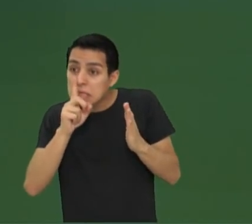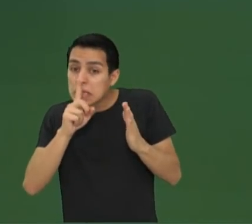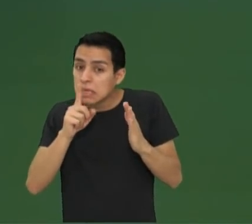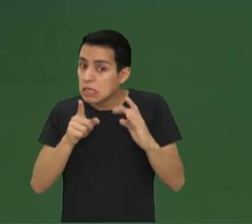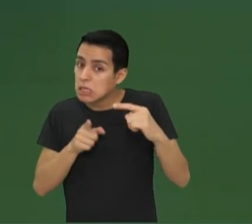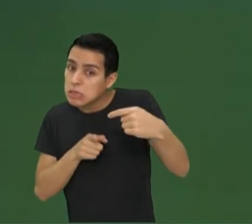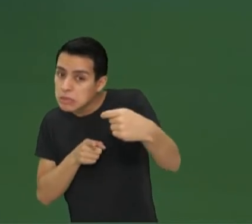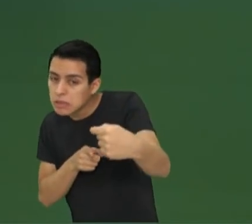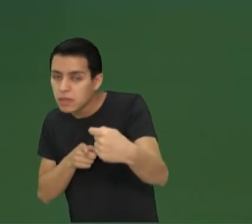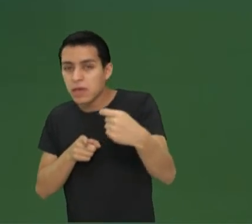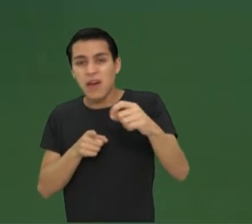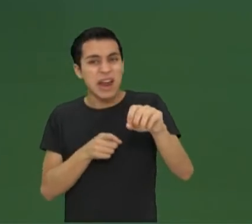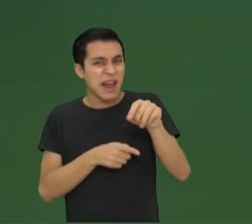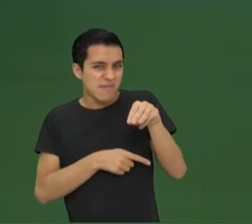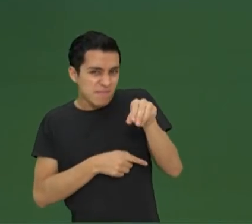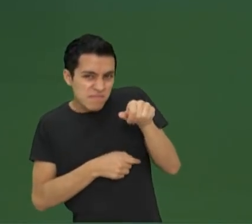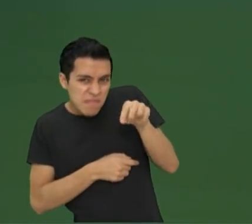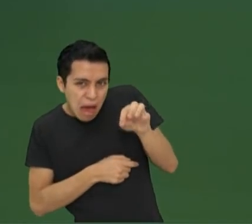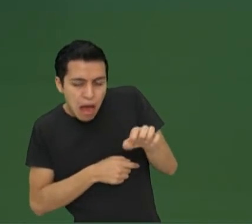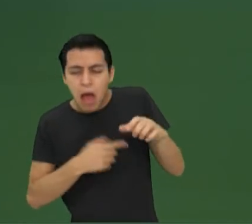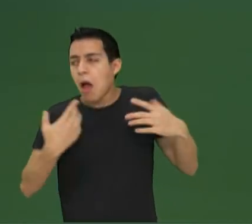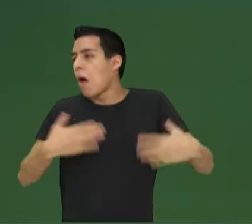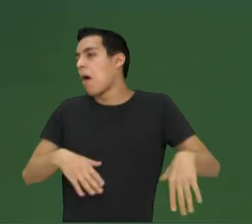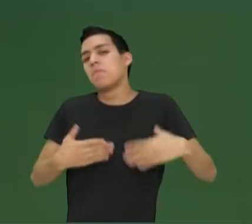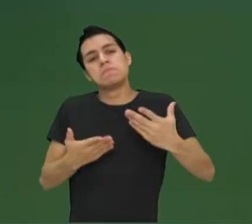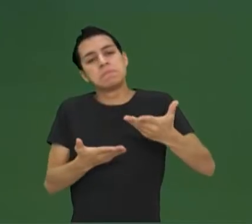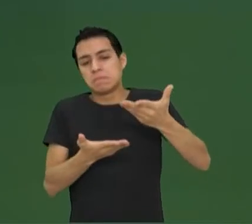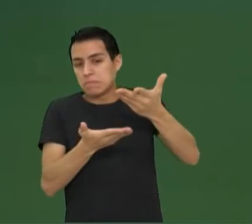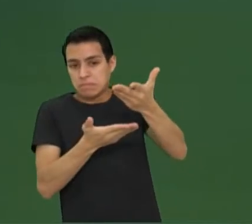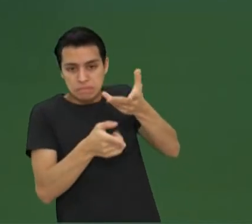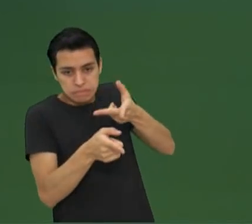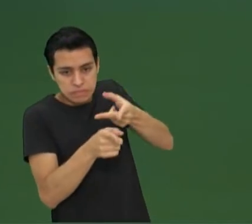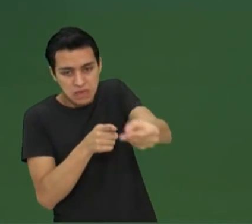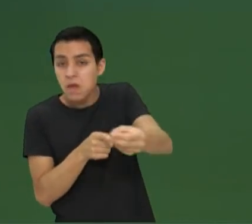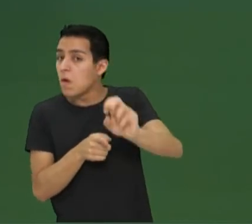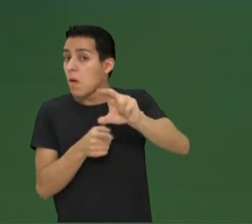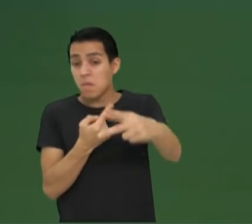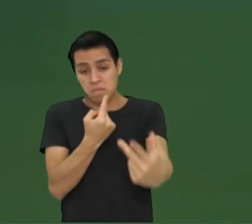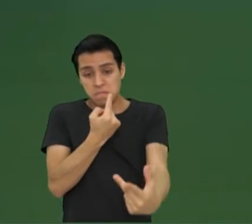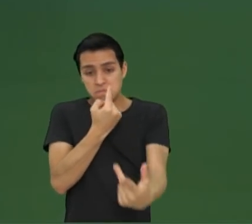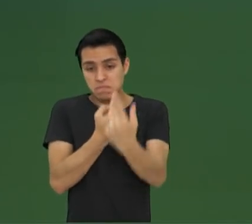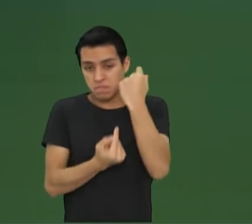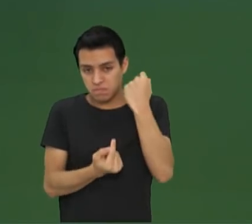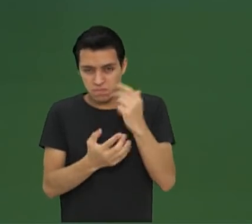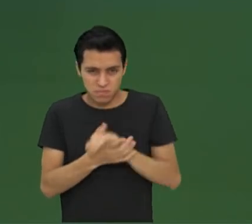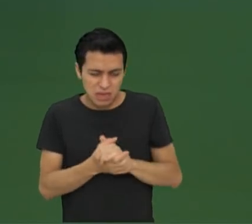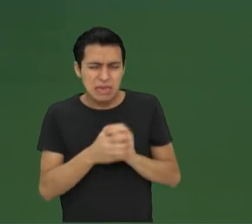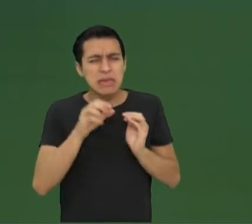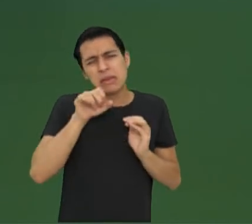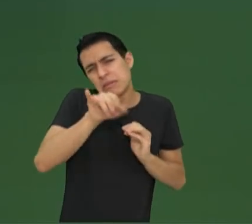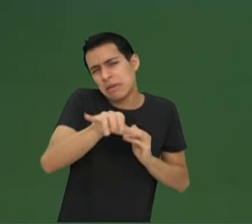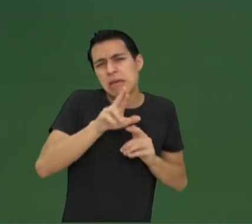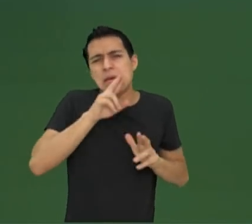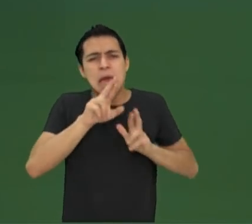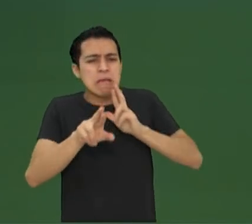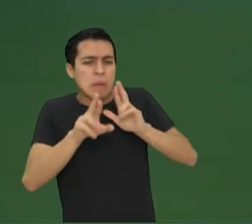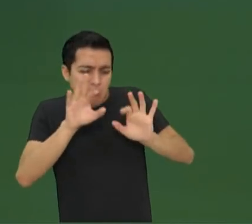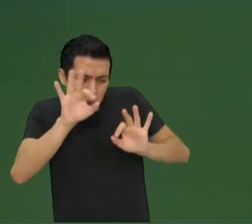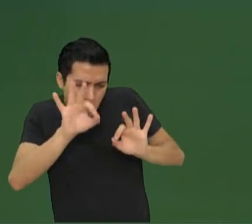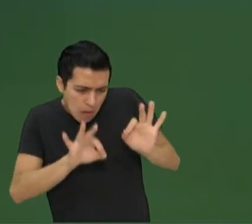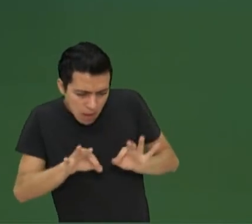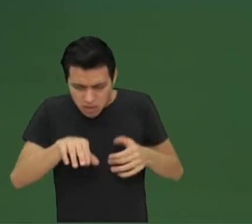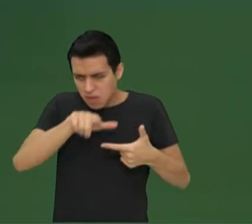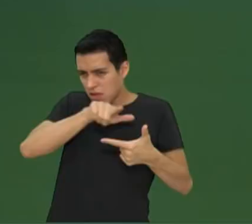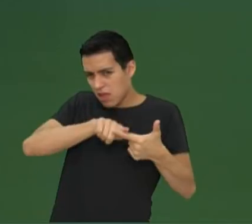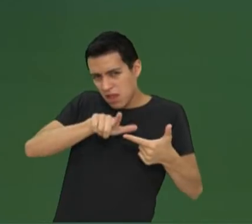você derrotou o seu adversário. Então, se você colocou isso simples assim, está certo. Se você elaborou um pouquinho a resposta, melhor ainda. Se você